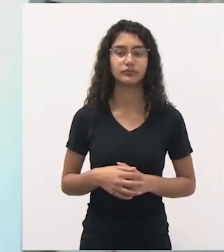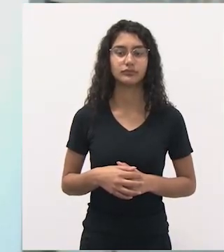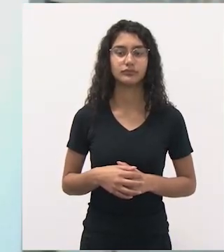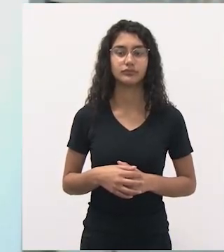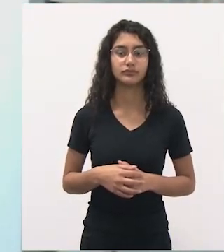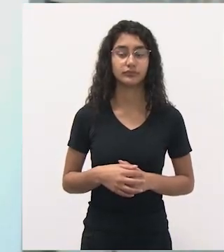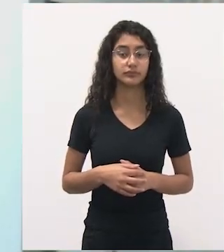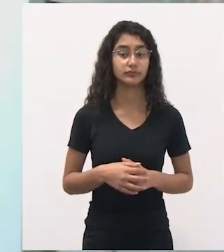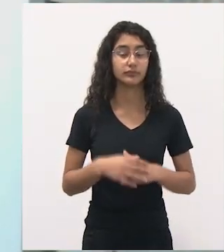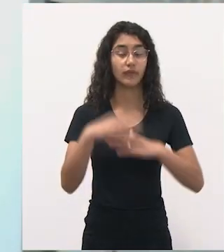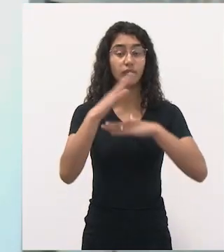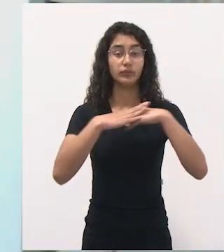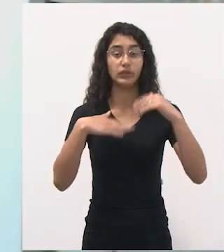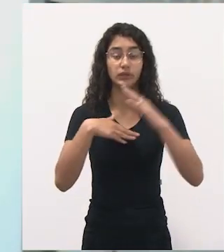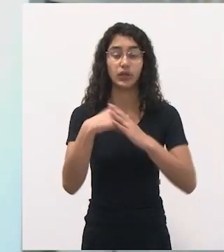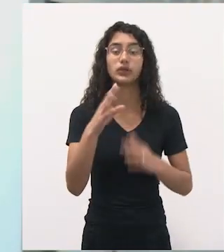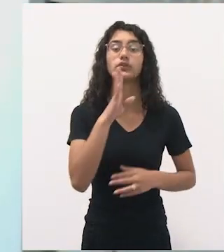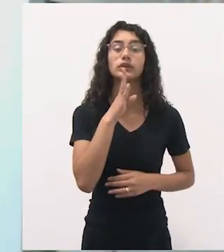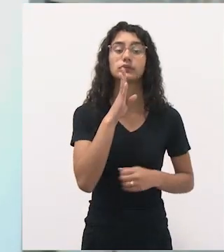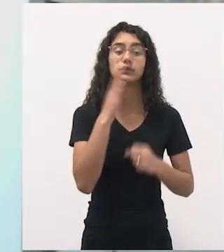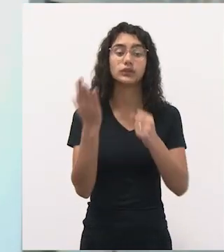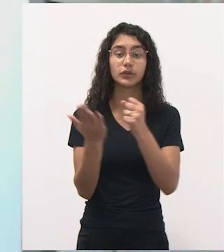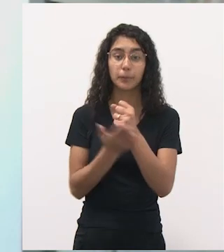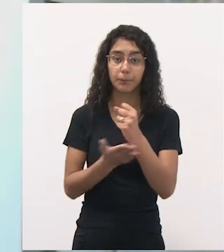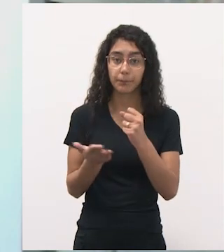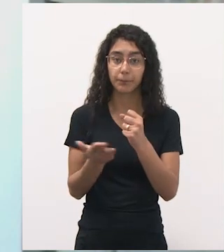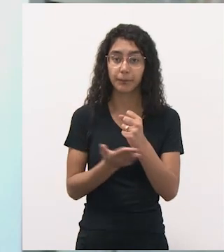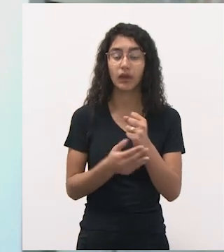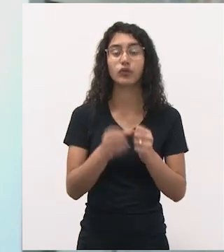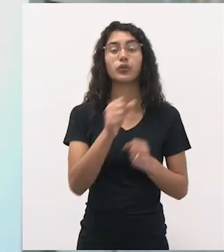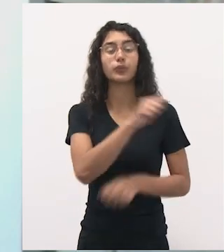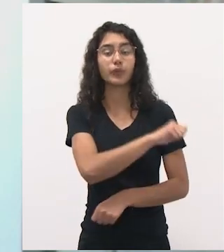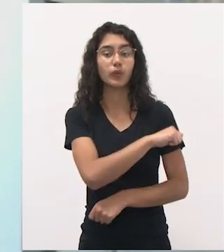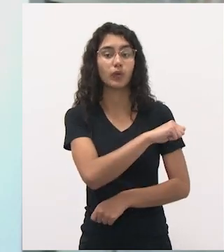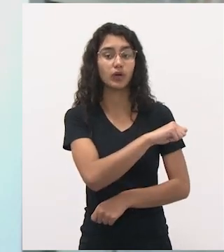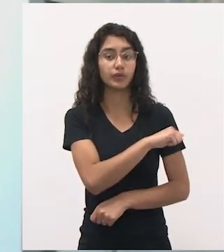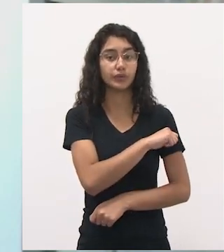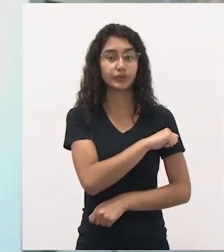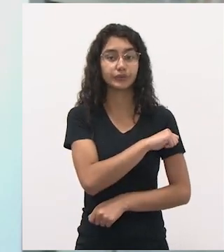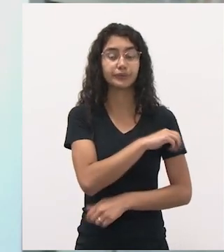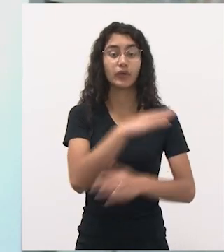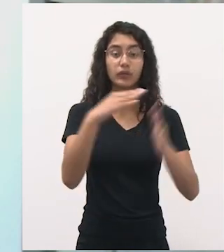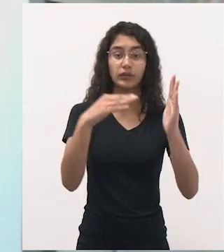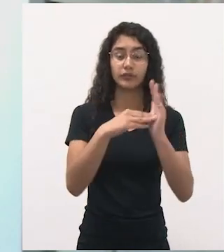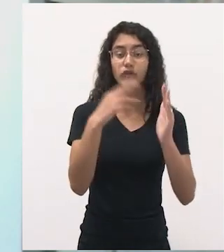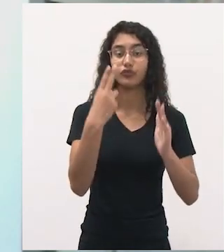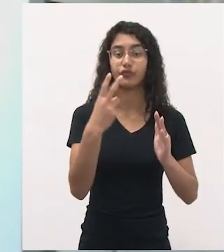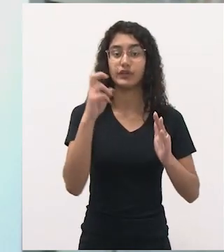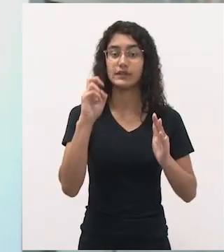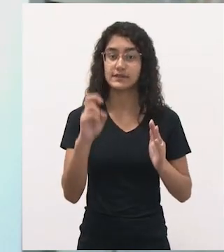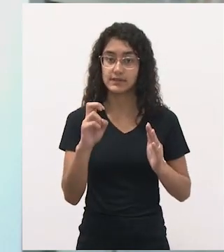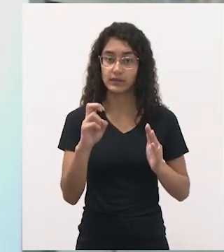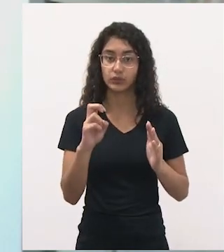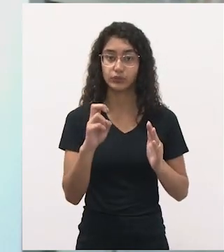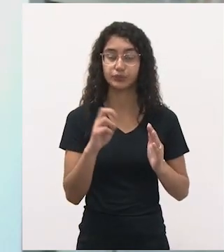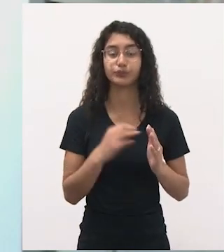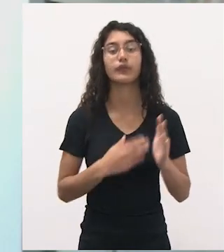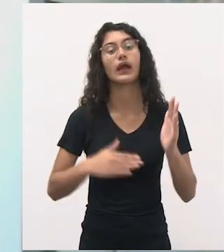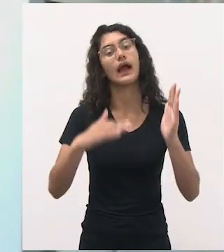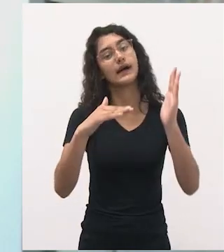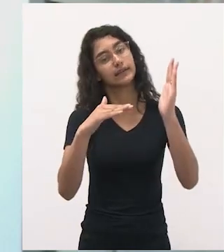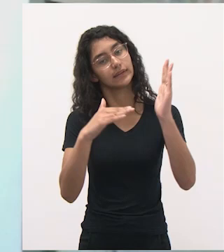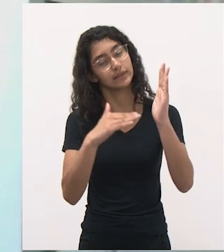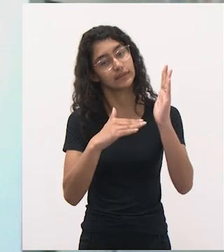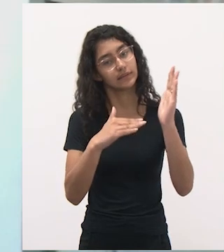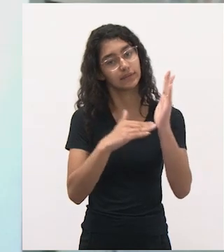Exigindo habilidades de conhecimento básico para o nosso aluno, que é o intervalo de 25 e vai até o intervalo